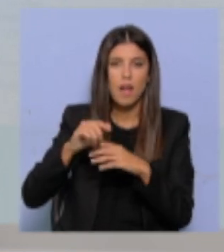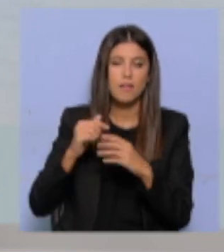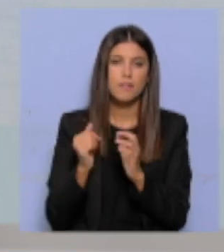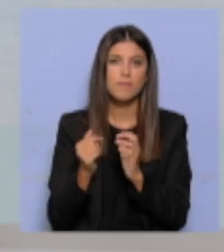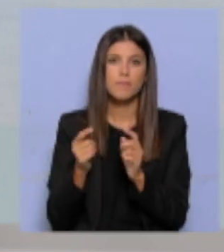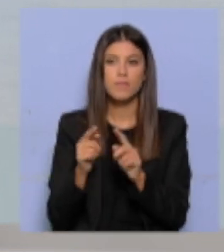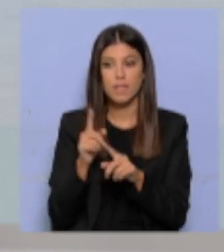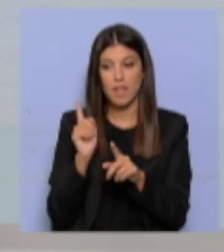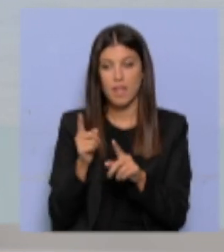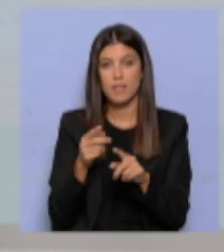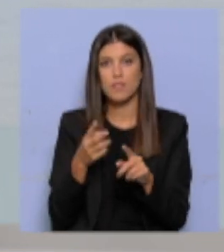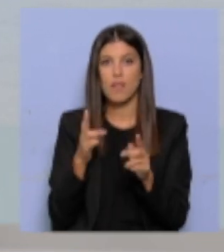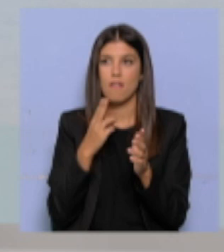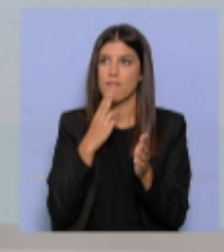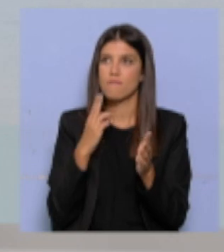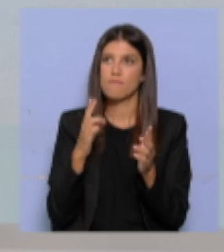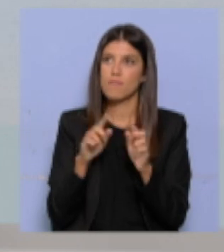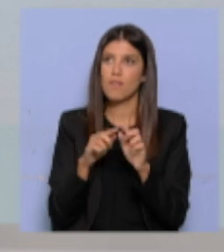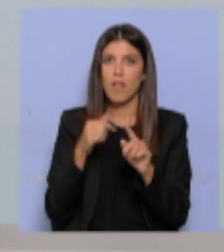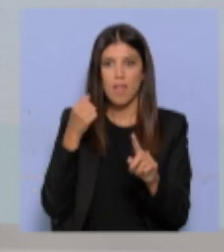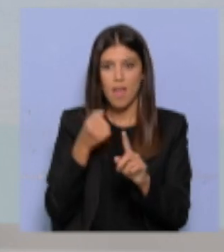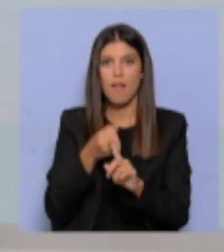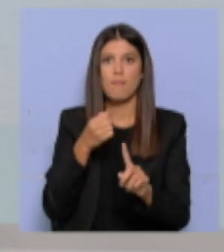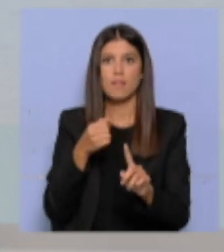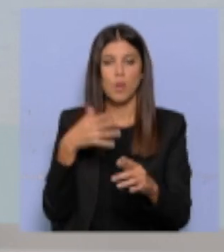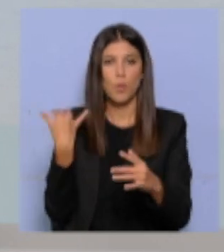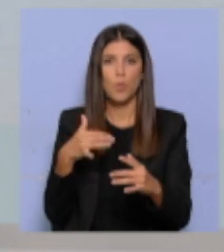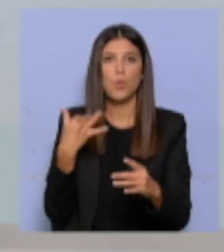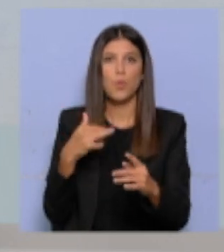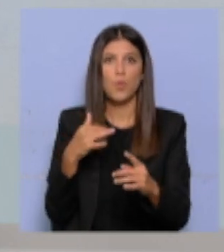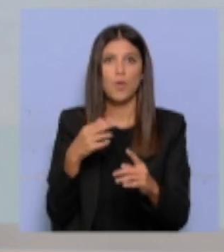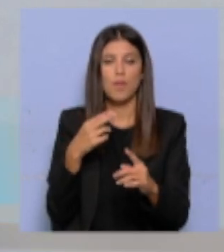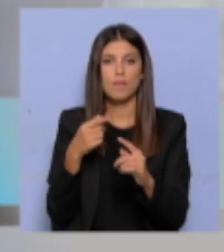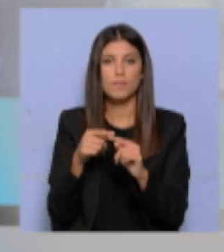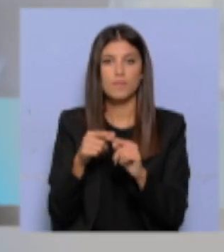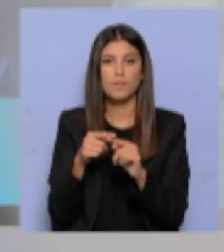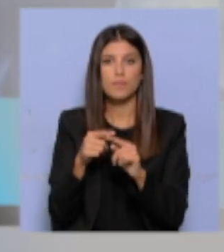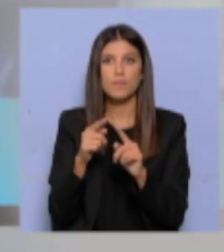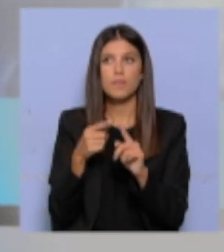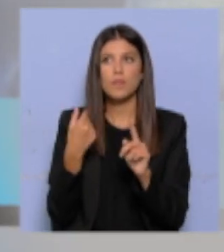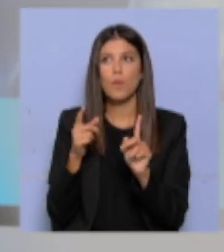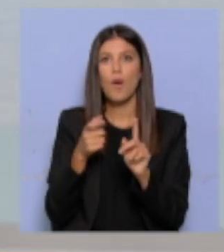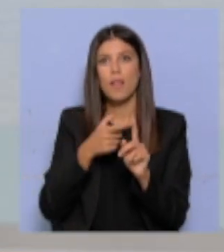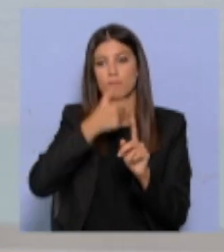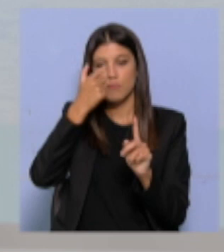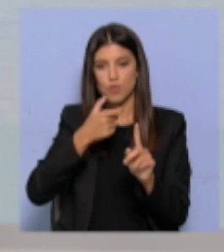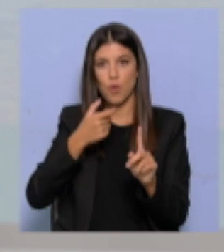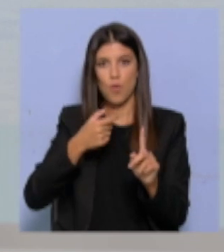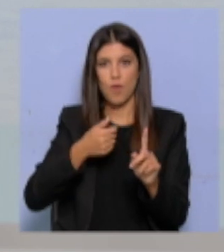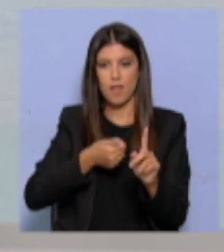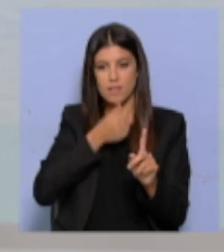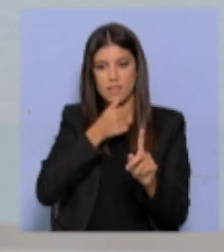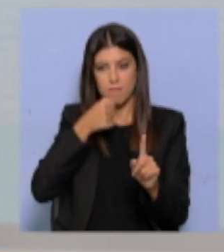verdadeira dimensão da missionariedade da Igreja. Porque o ser-se missionário não é